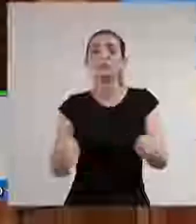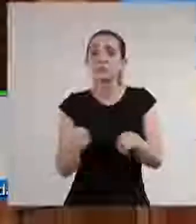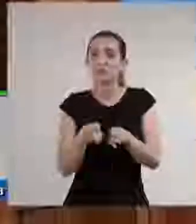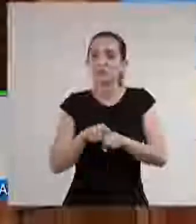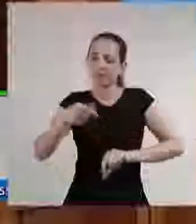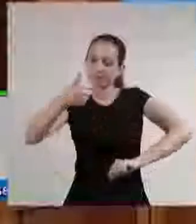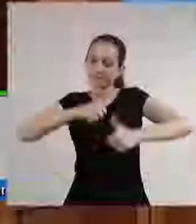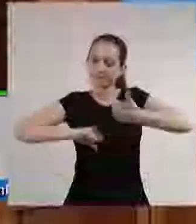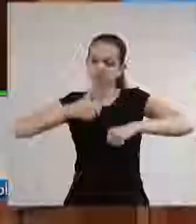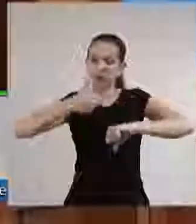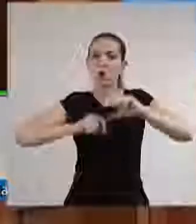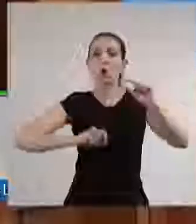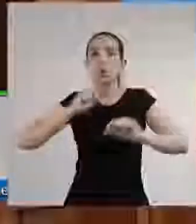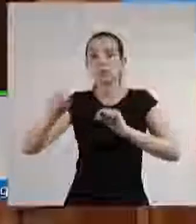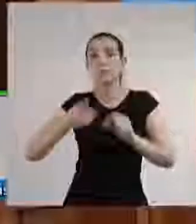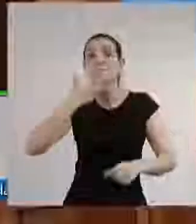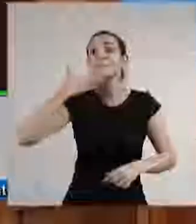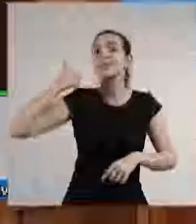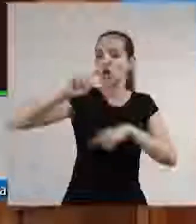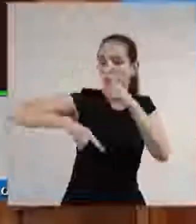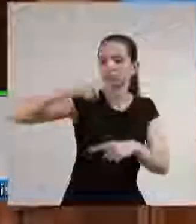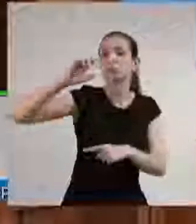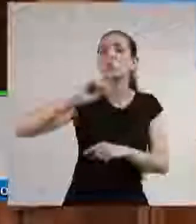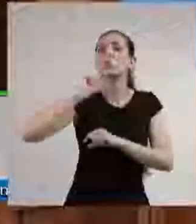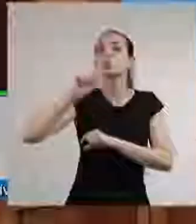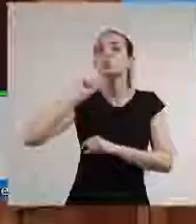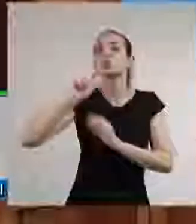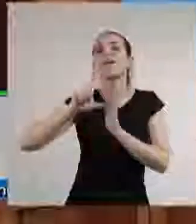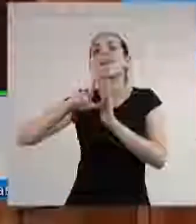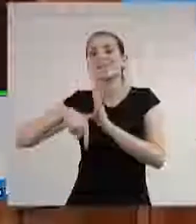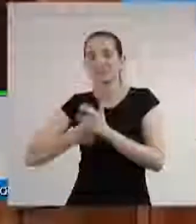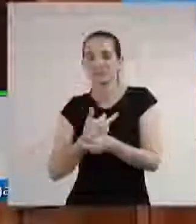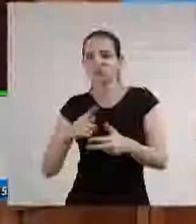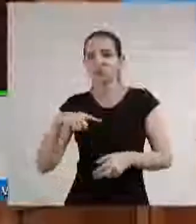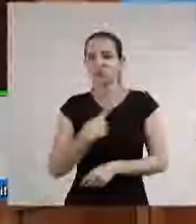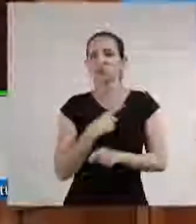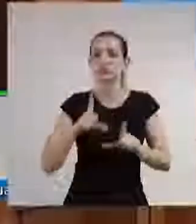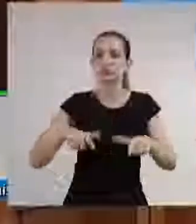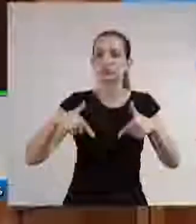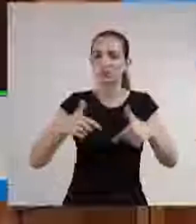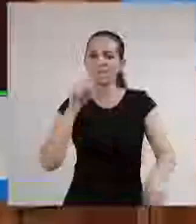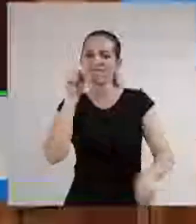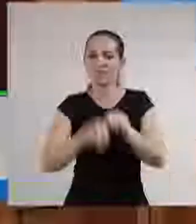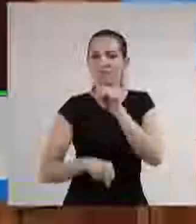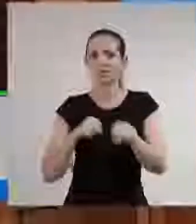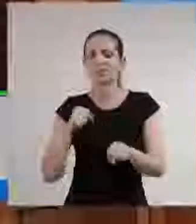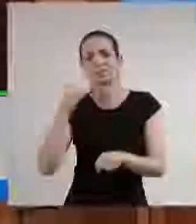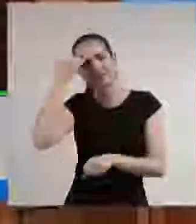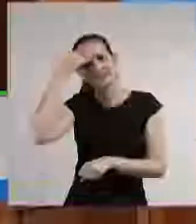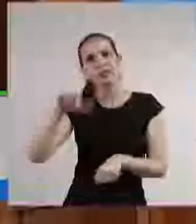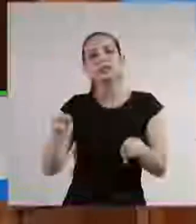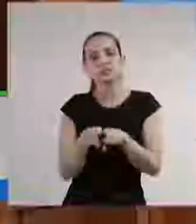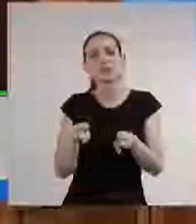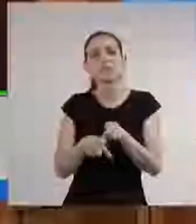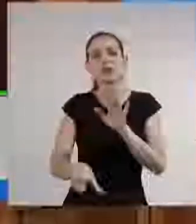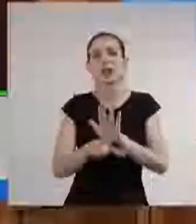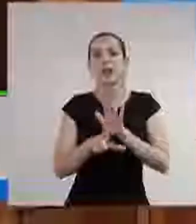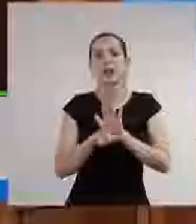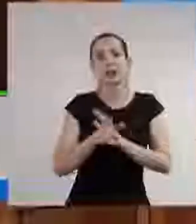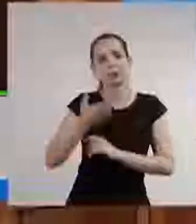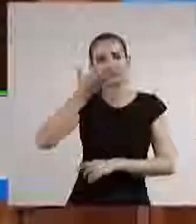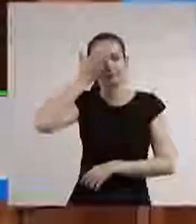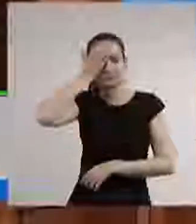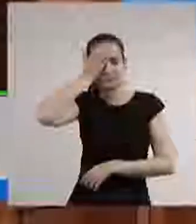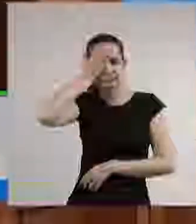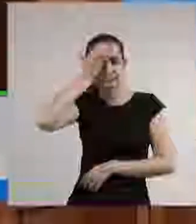avanços e retrocessos nas políticas públicas, as ações de enfrentamento à violência e a eficácia da Lei Maria da Penha. Nesse